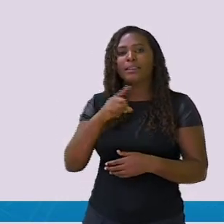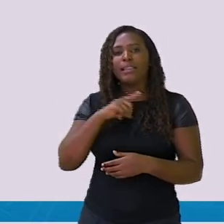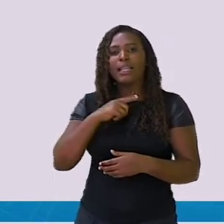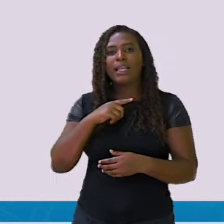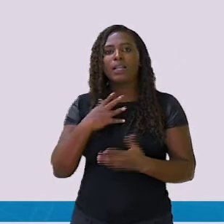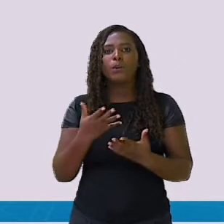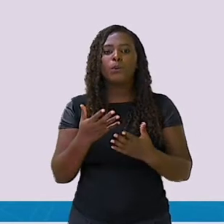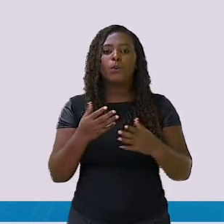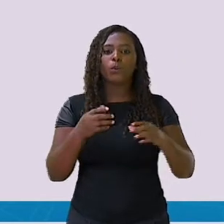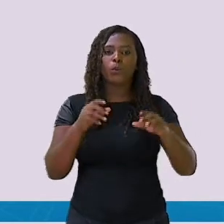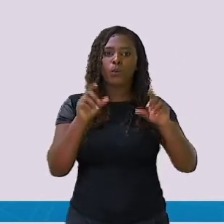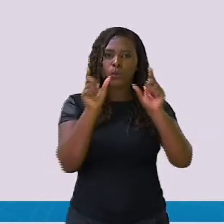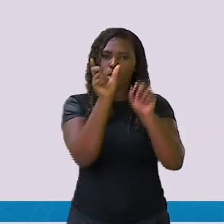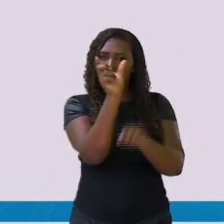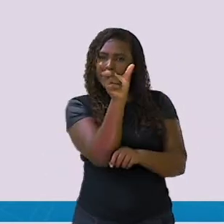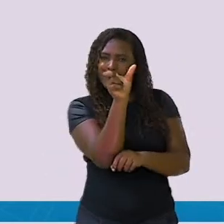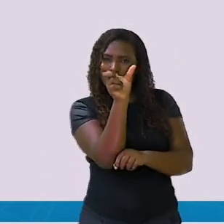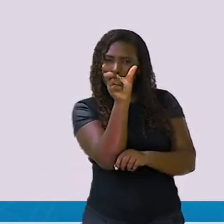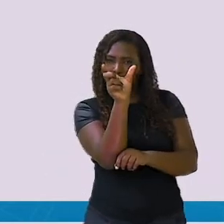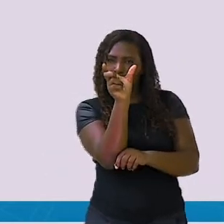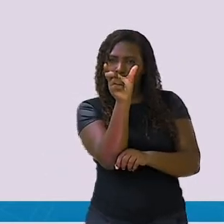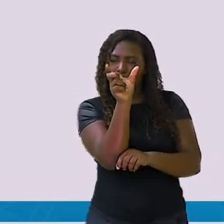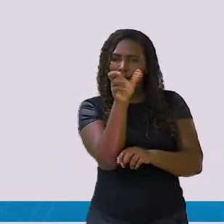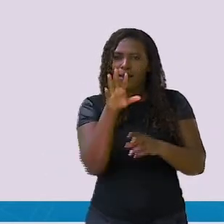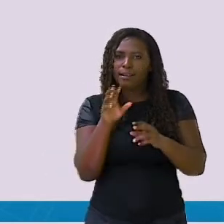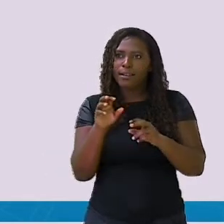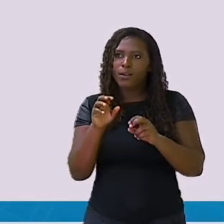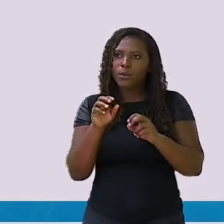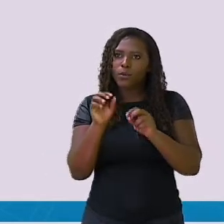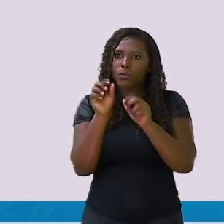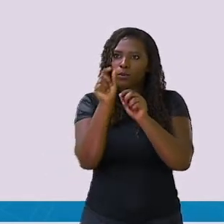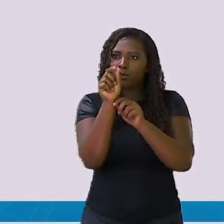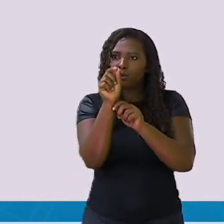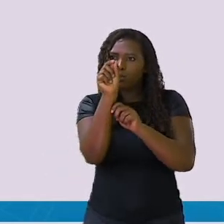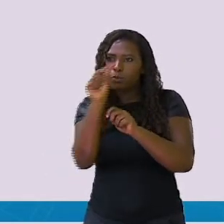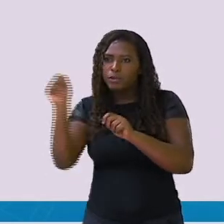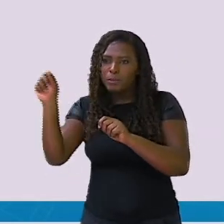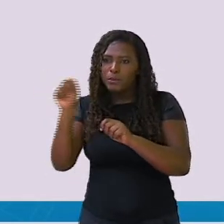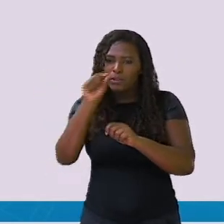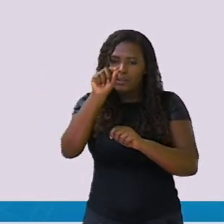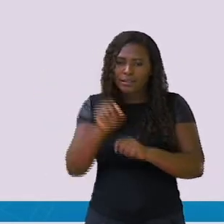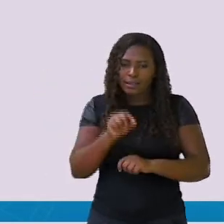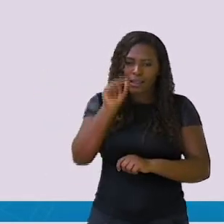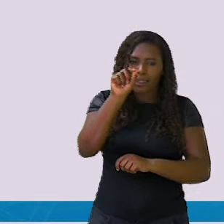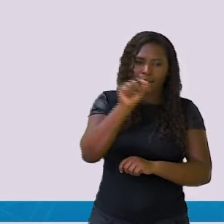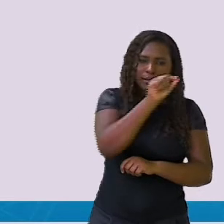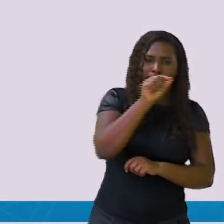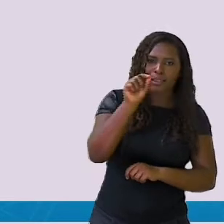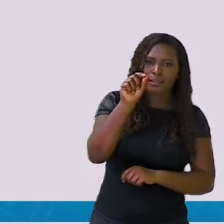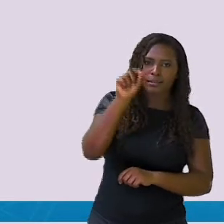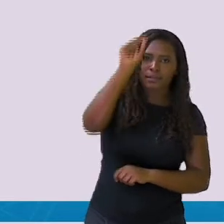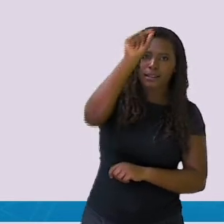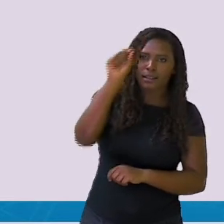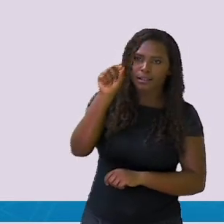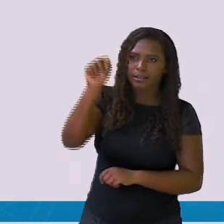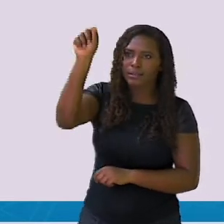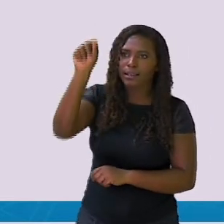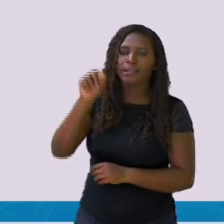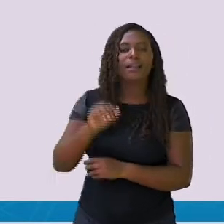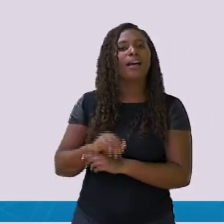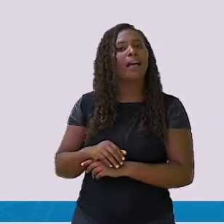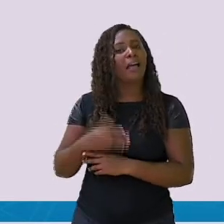se ramificam do tema geral. O que é ramificar? Eles saem dali. Vocês viram que lá tem as setinhas? Então esses são